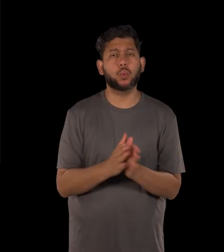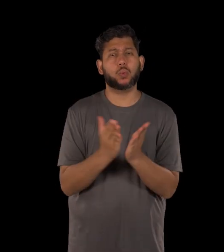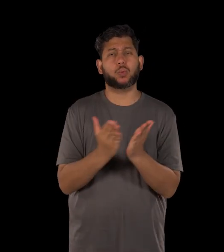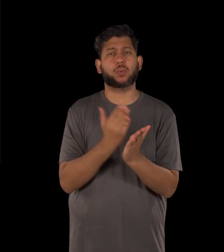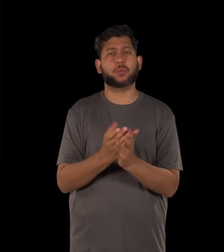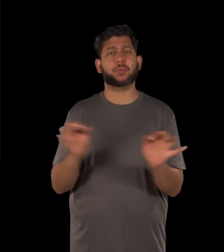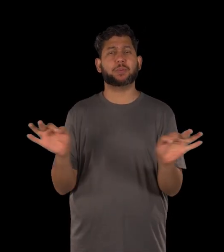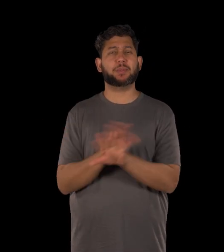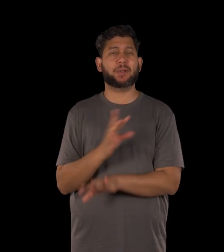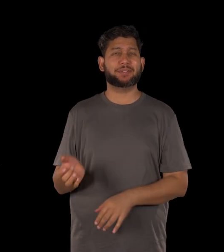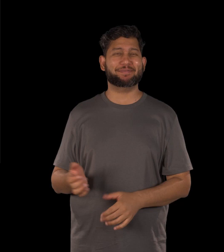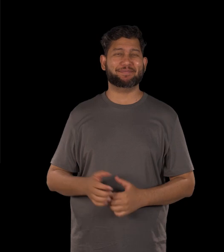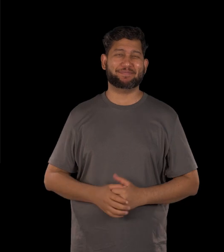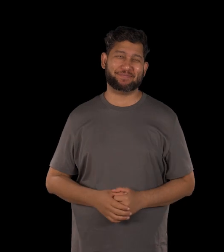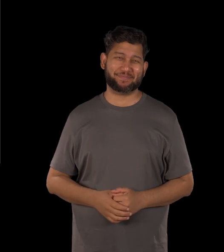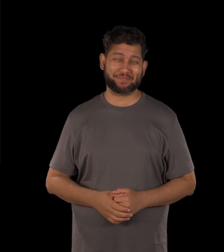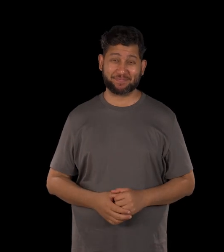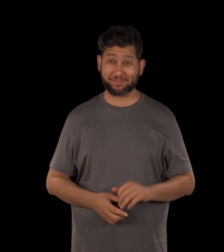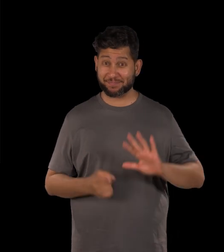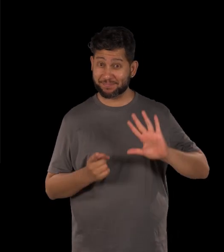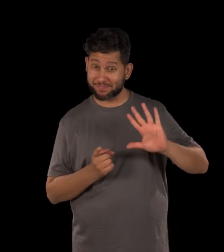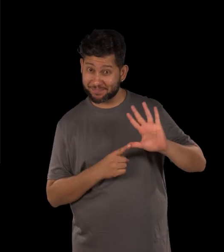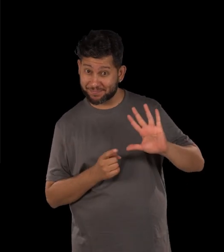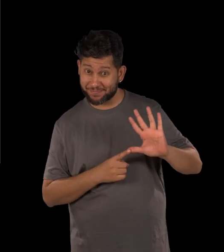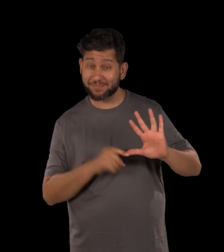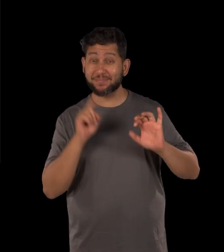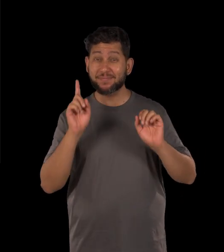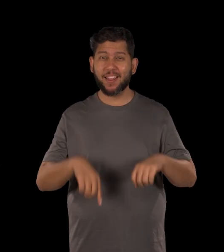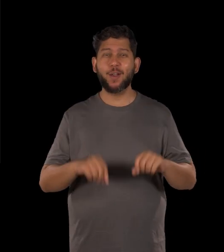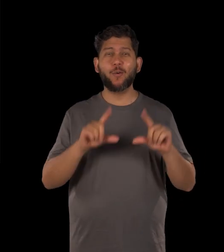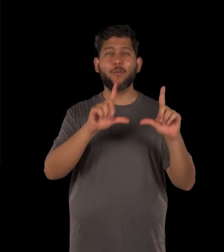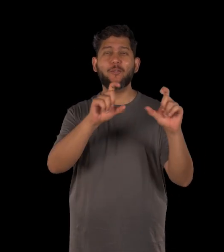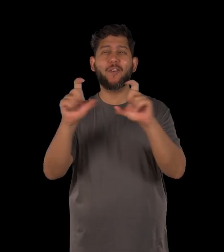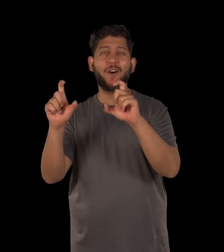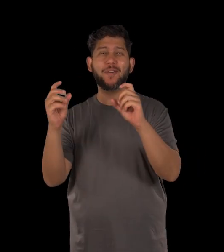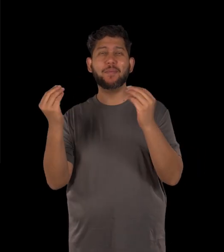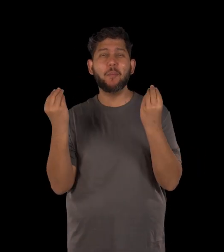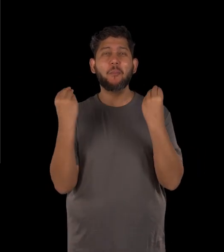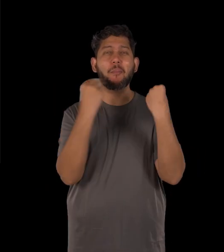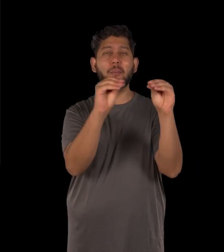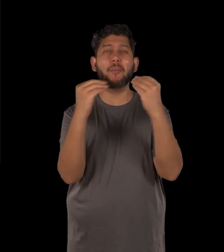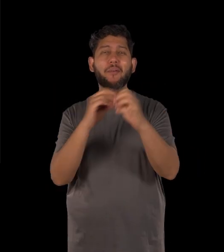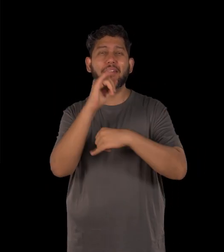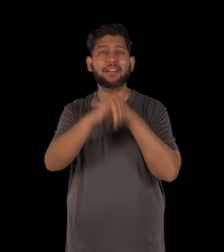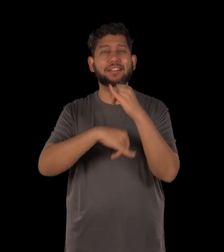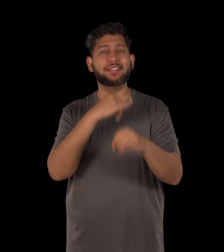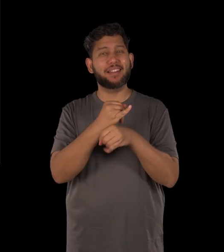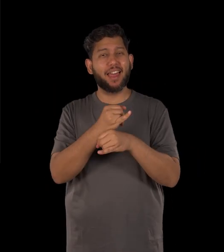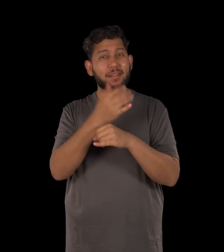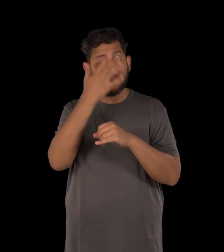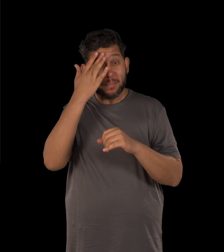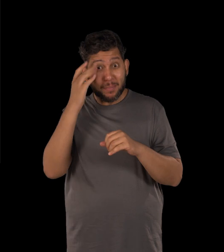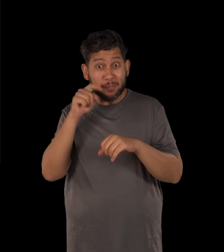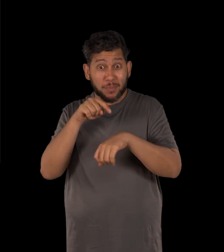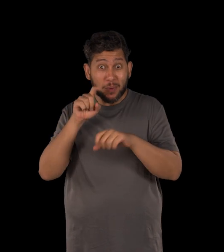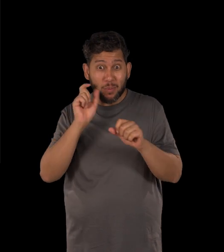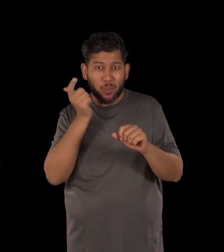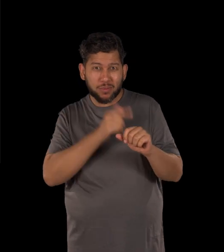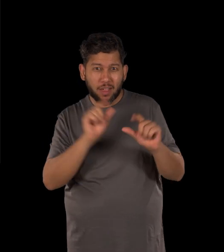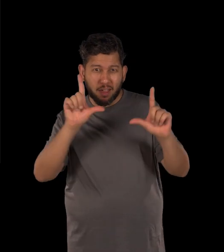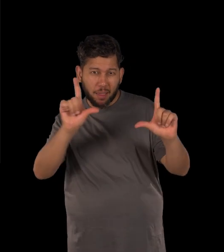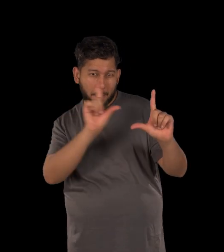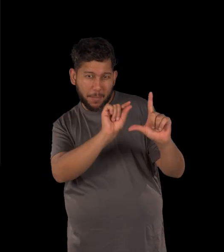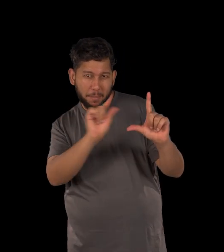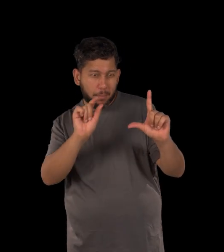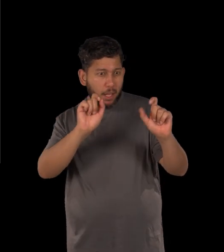conteúdo. O quinto material é uma exposição fotográfica digital, também disponibilizado gratuitamente no site